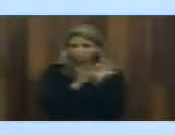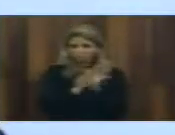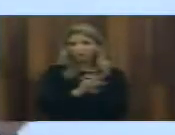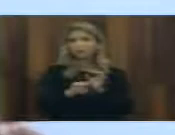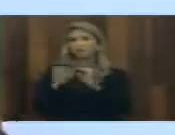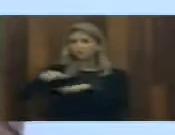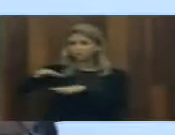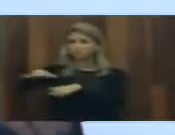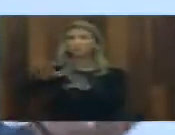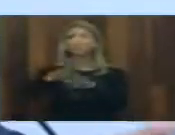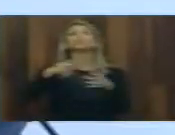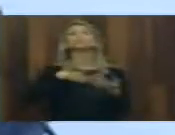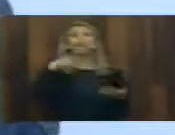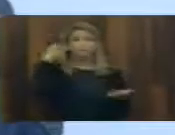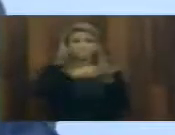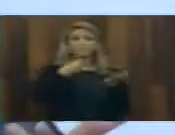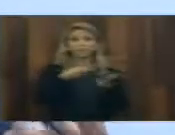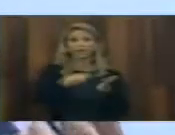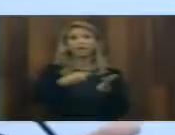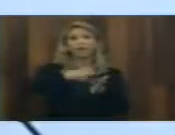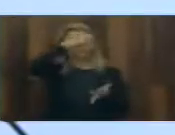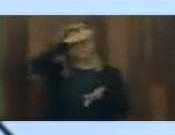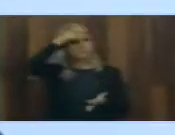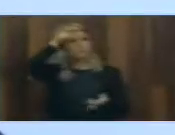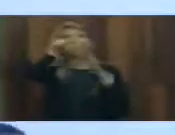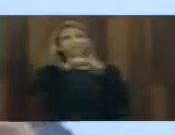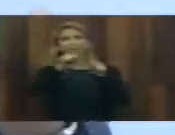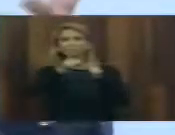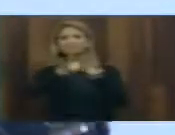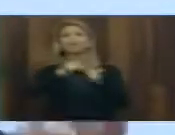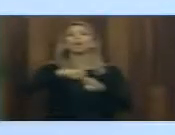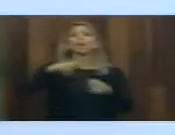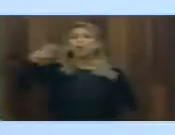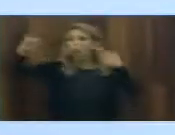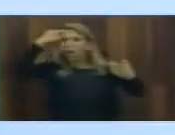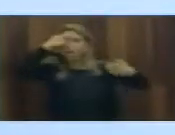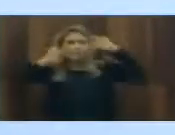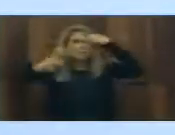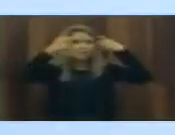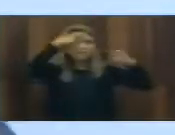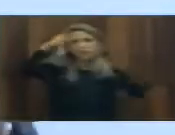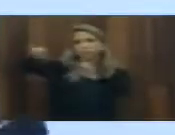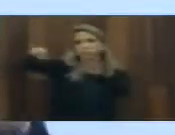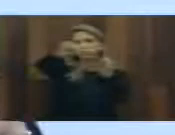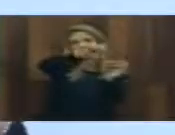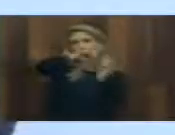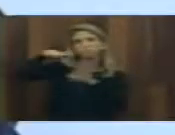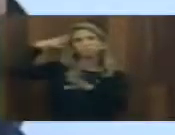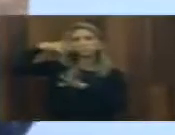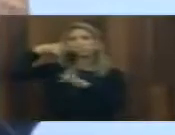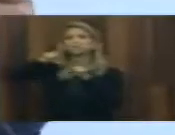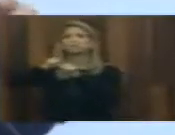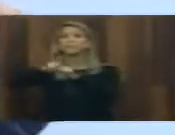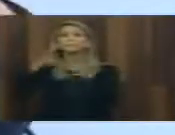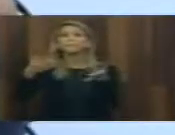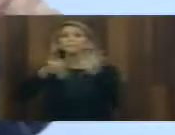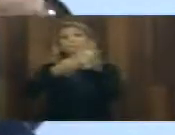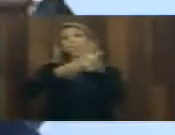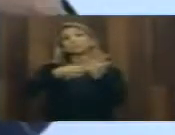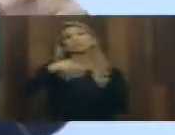a realizar ações de conscientização da medicina do trabalho, que é algo tão importante na nossa cidade, e coloca como exemplos,